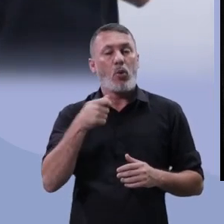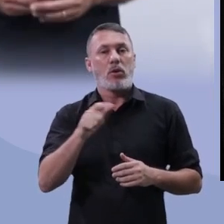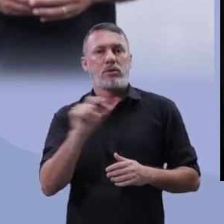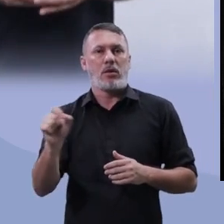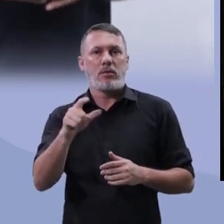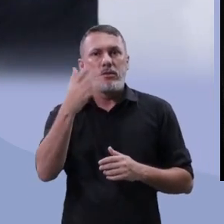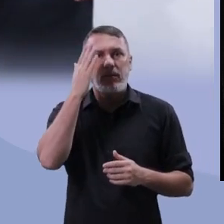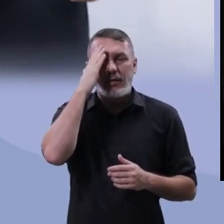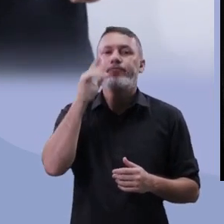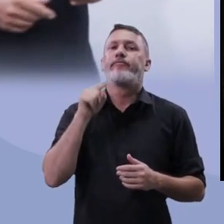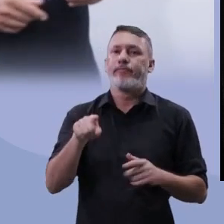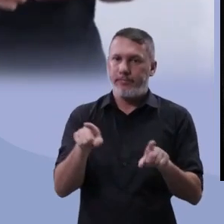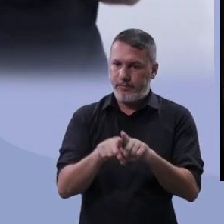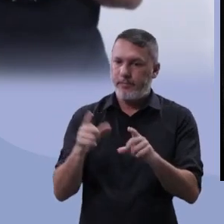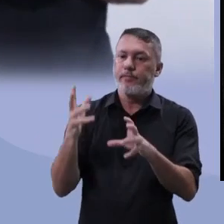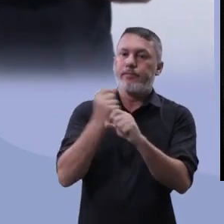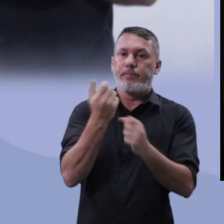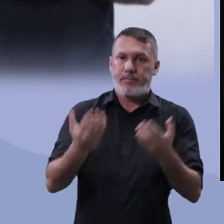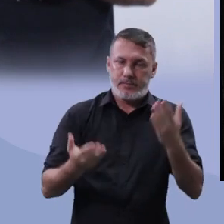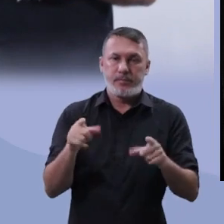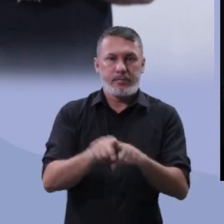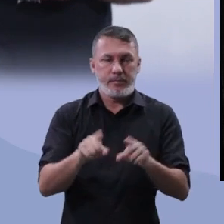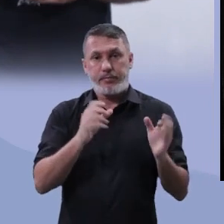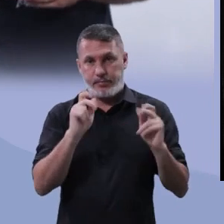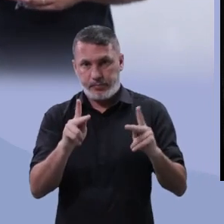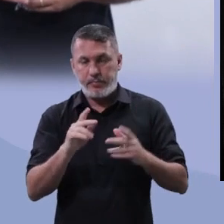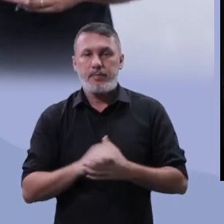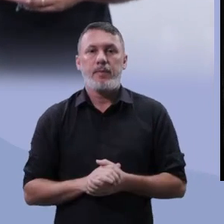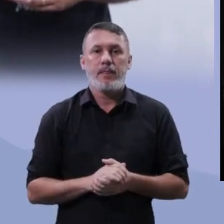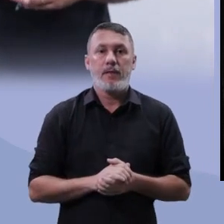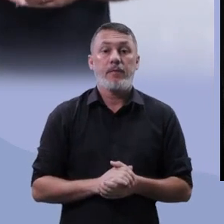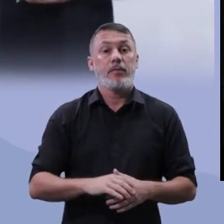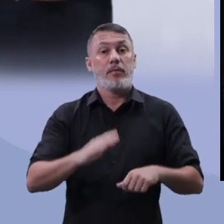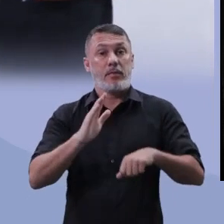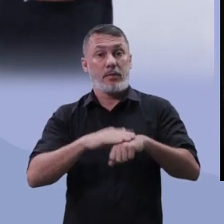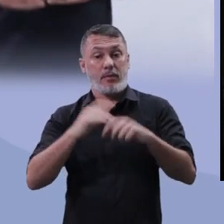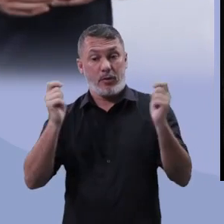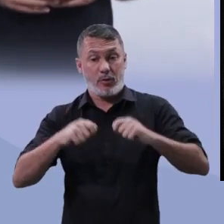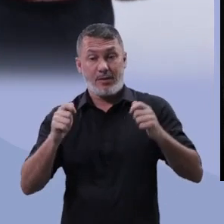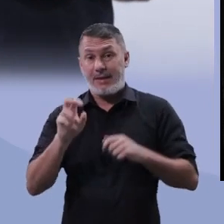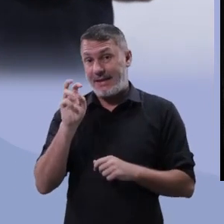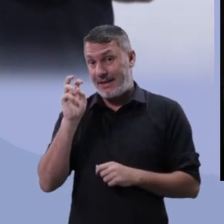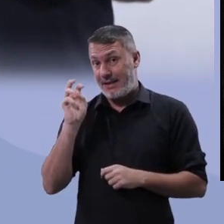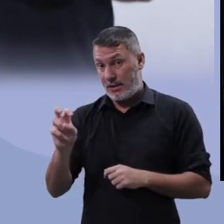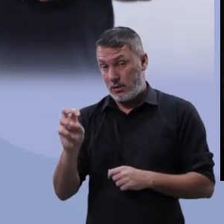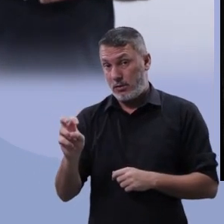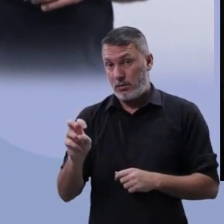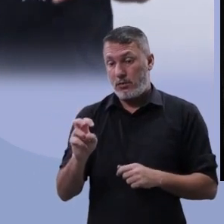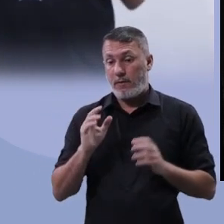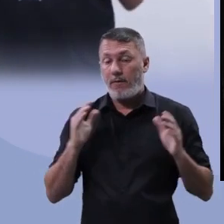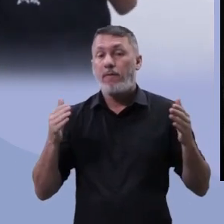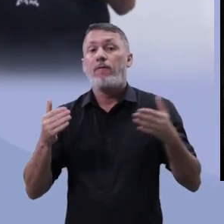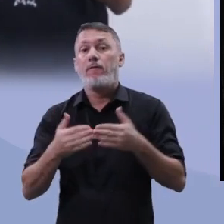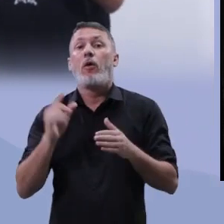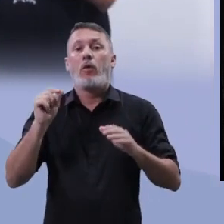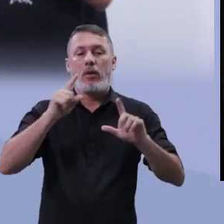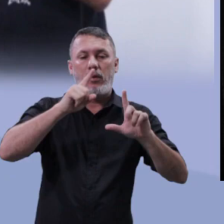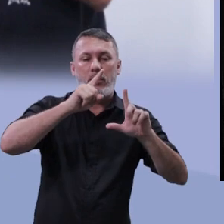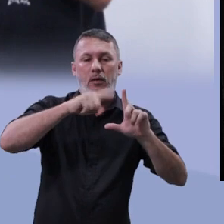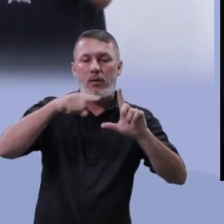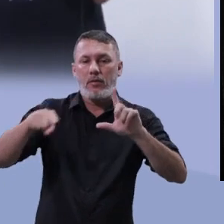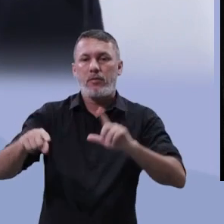o 100 aí na porcentagem, você tem que dominar também as questões de porcentagem, beleza? Na competência 5, você vai ter a competência